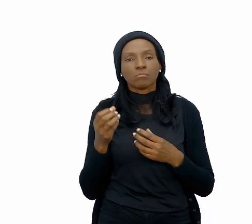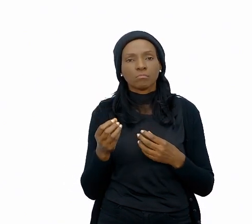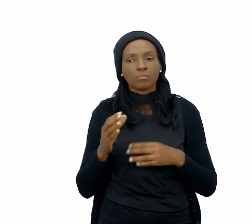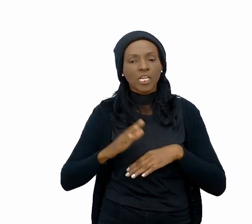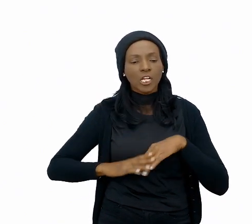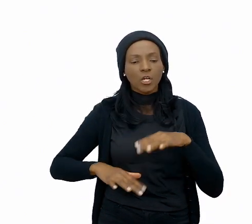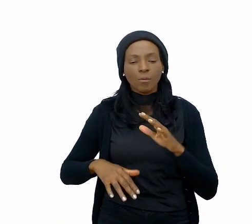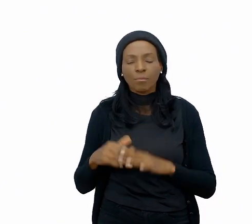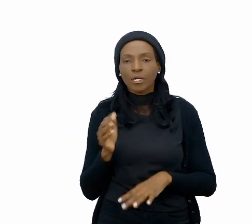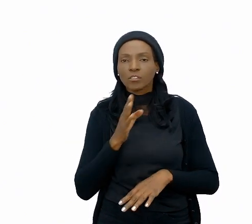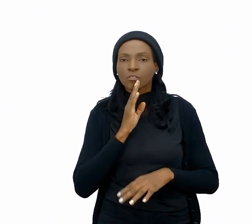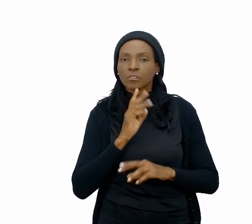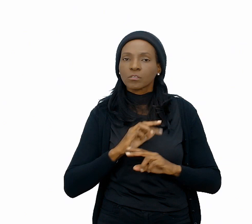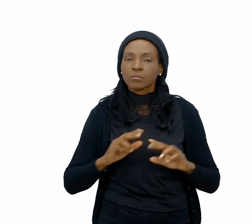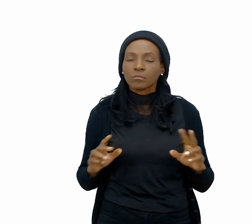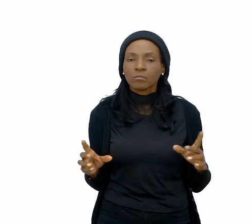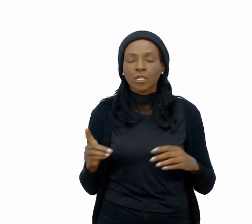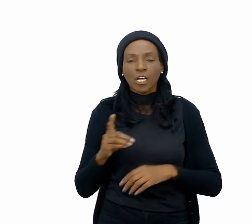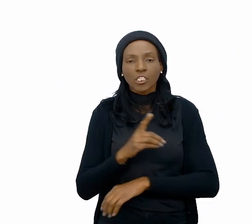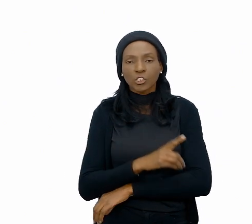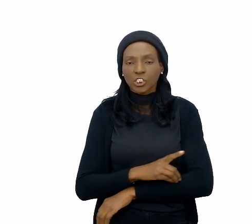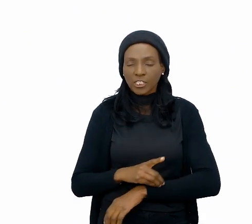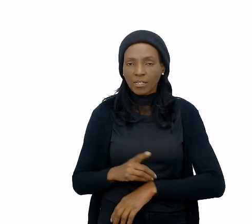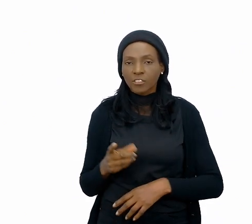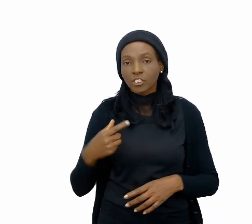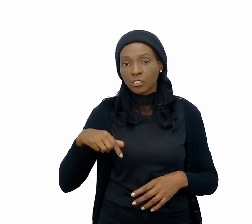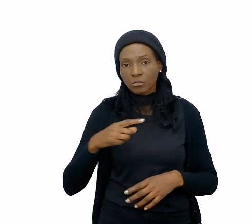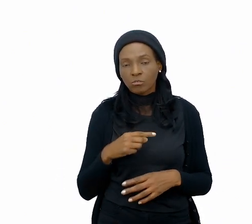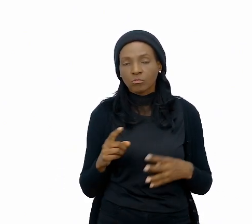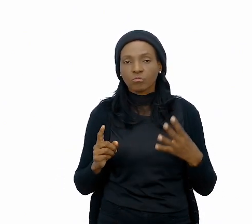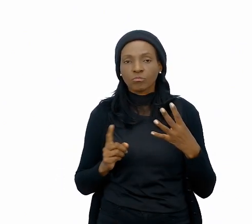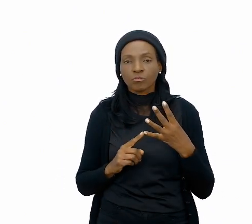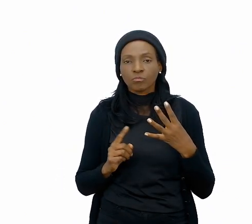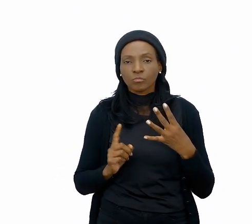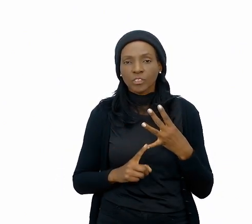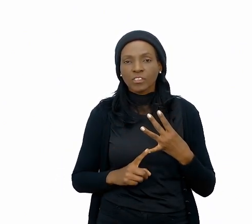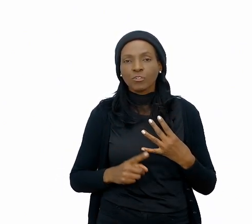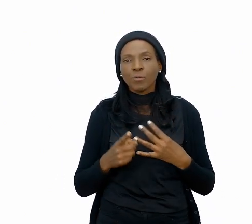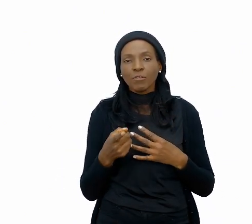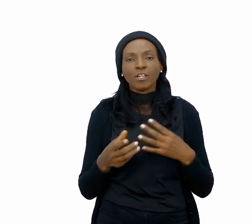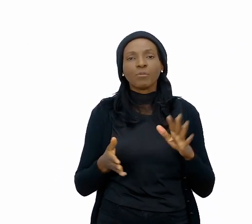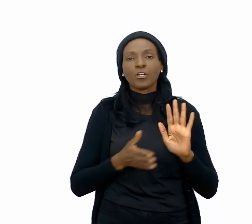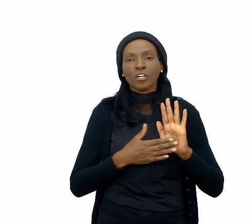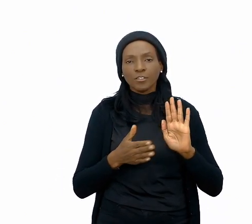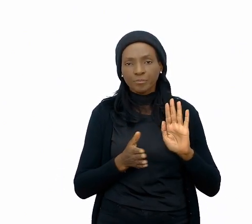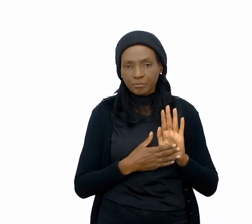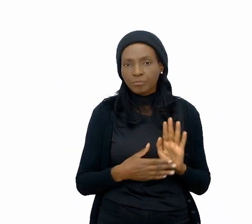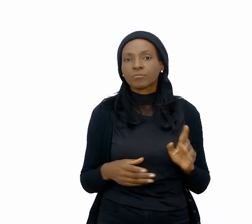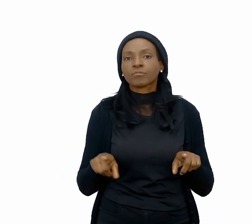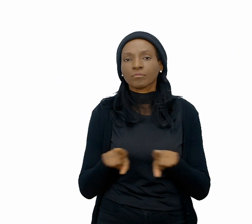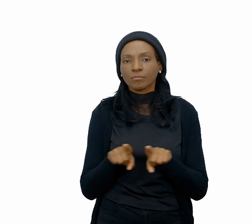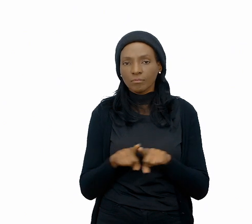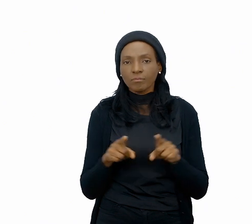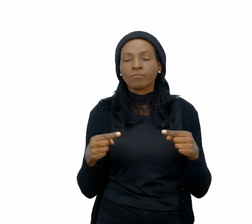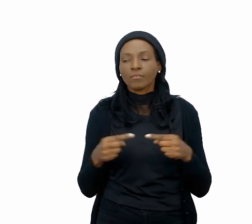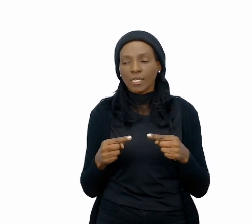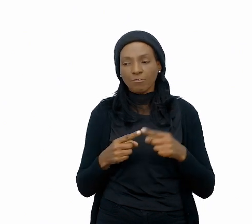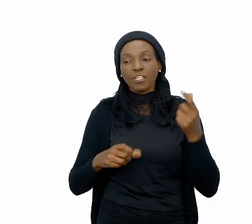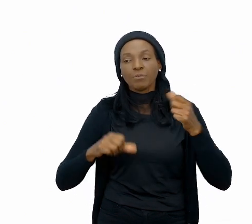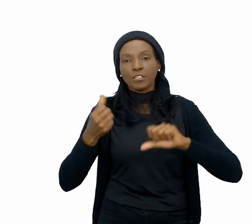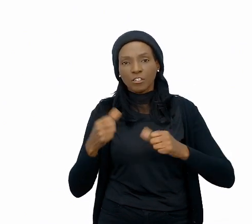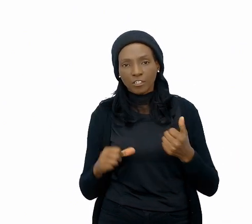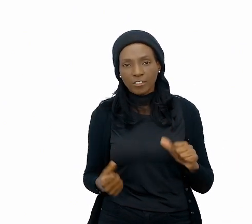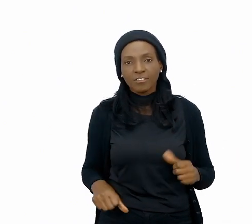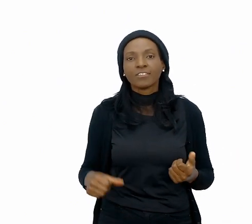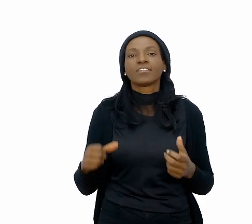prática, o nosso conhecimento didático, né? E no quarto momento, a proposta também será de analisar uma sondagem